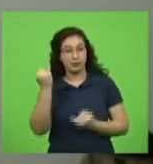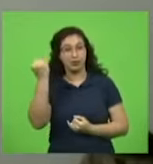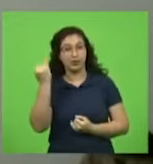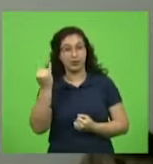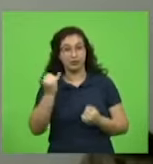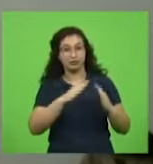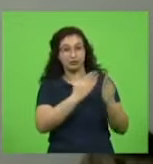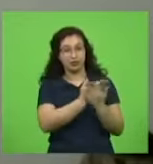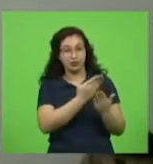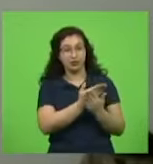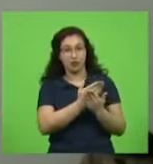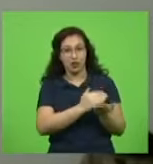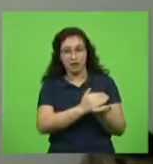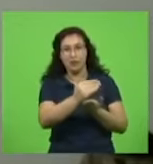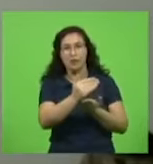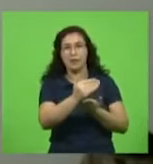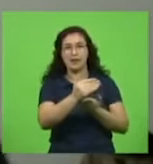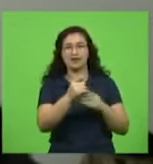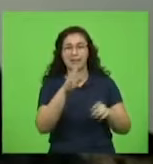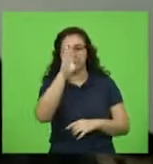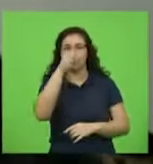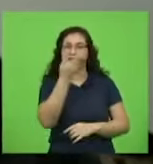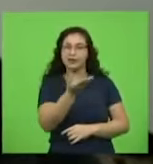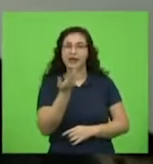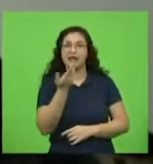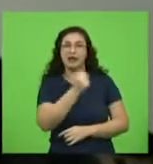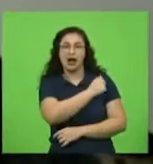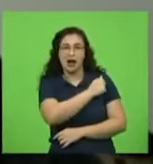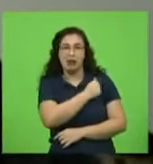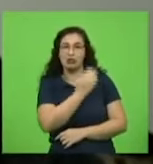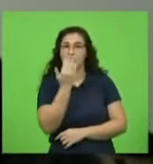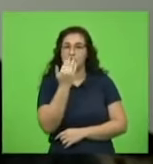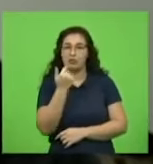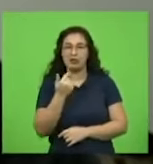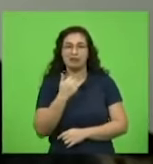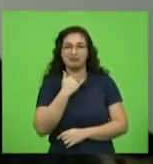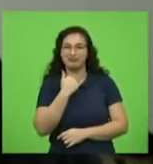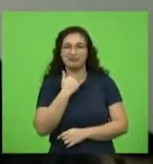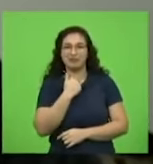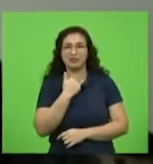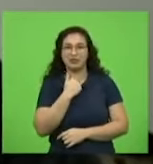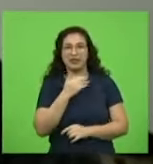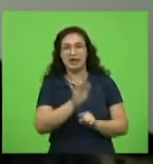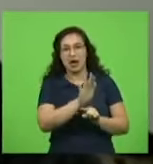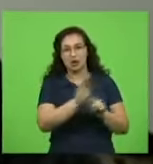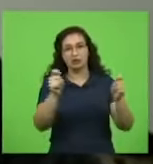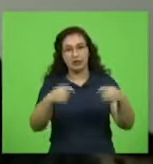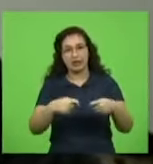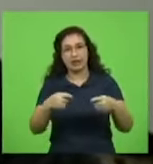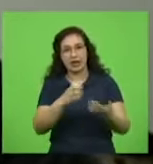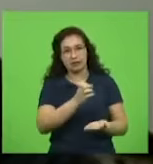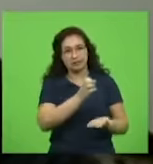e também aqueles alunos que não têm condições de fato possam, no fundamental, receber esse kit